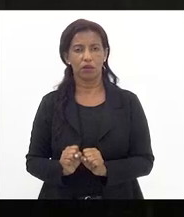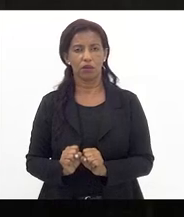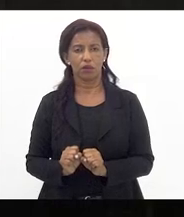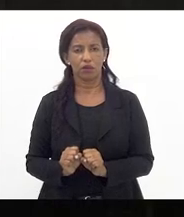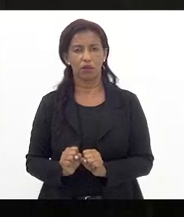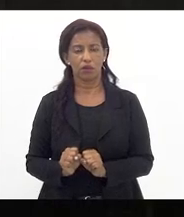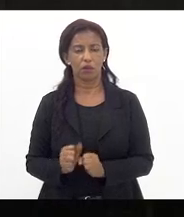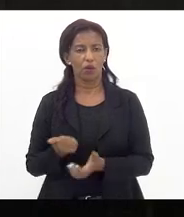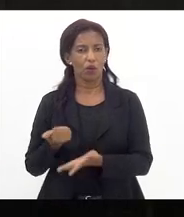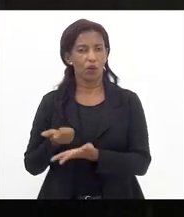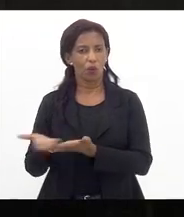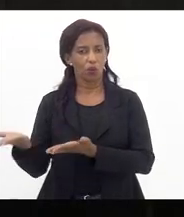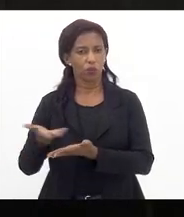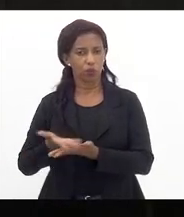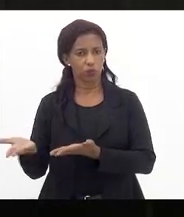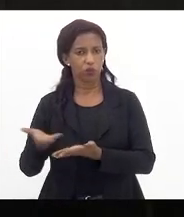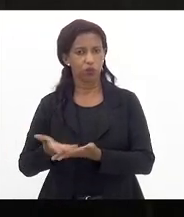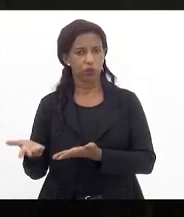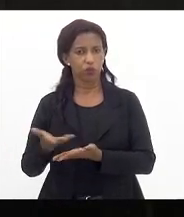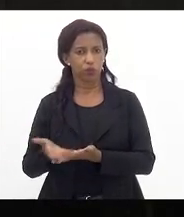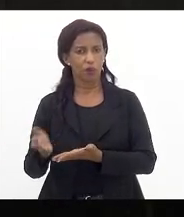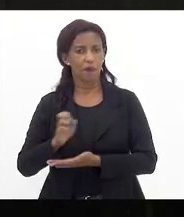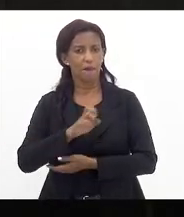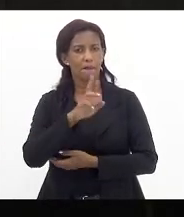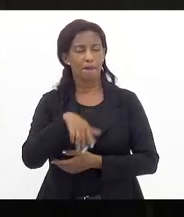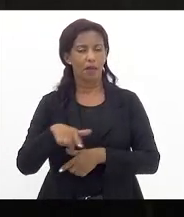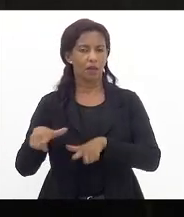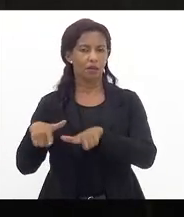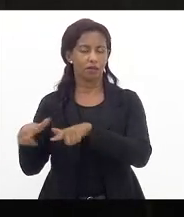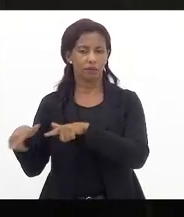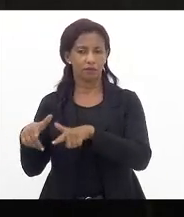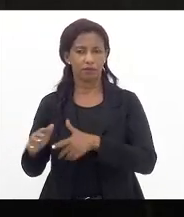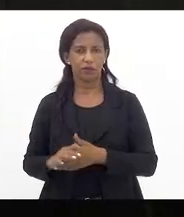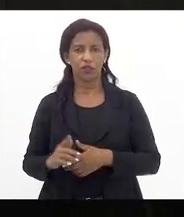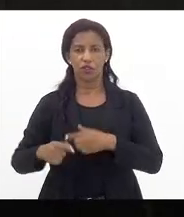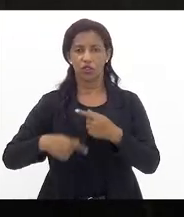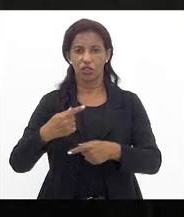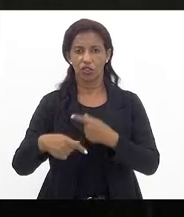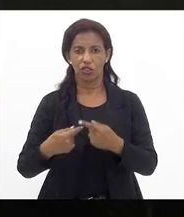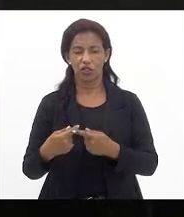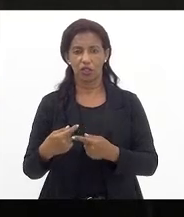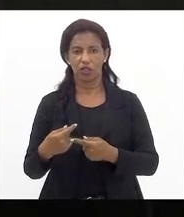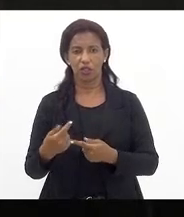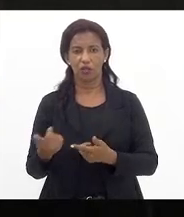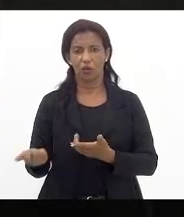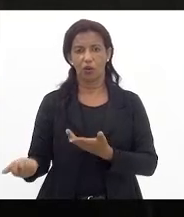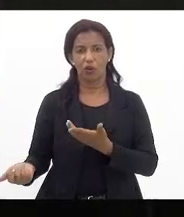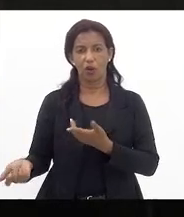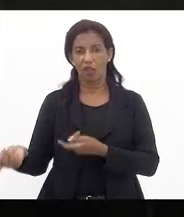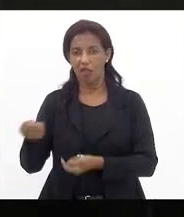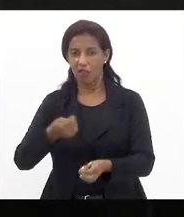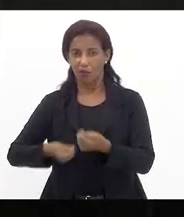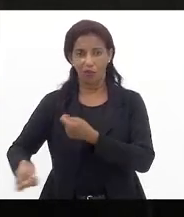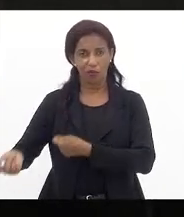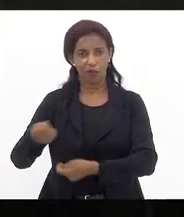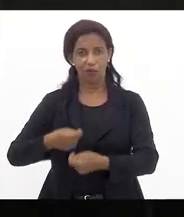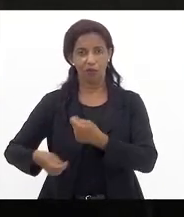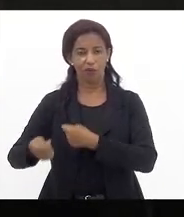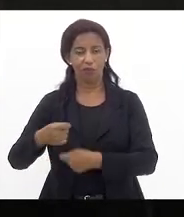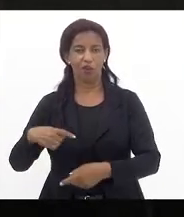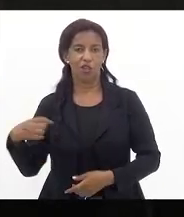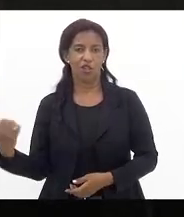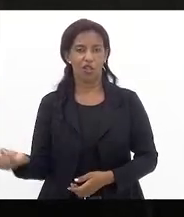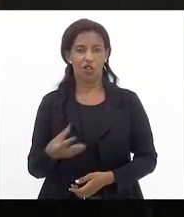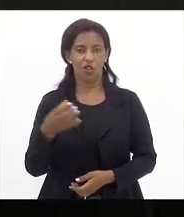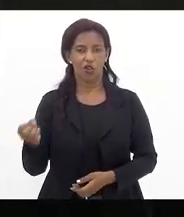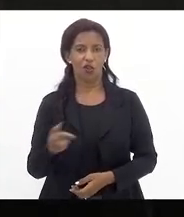mais pessoas poderão consumir produtos, bens e serviços, gerando aquecimento da economia e